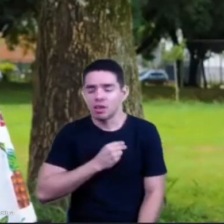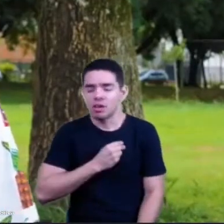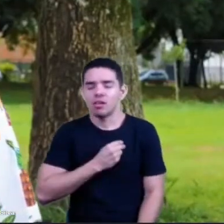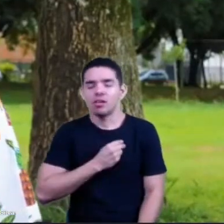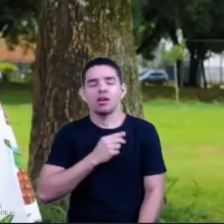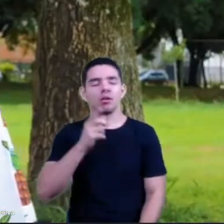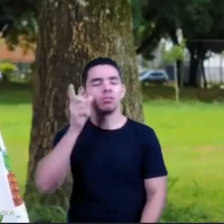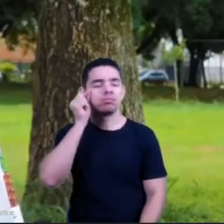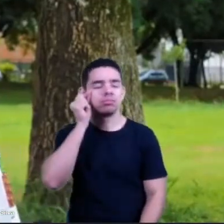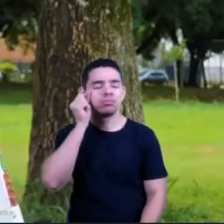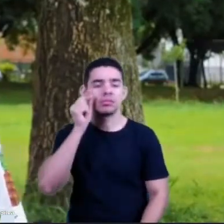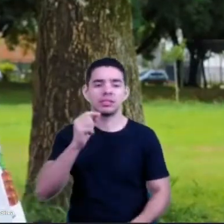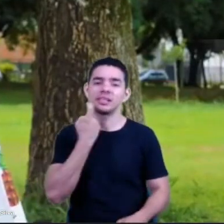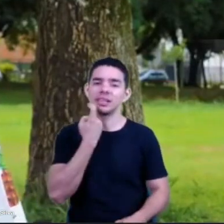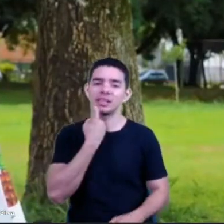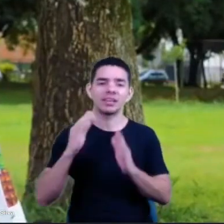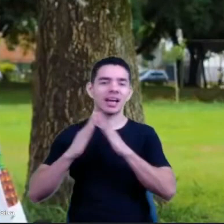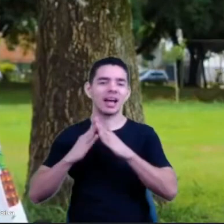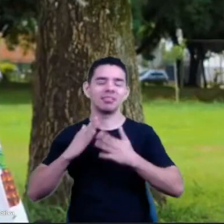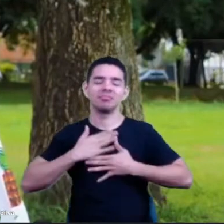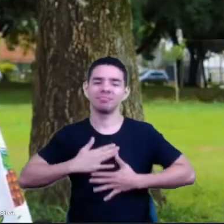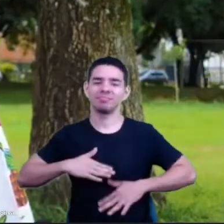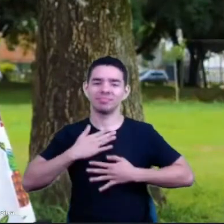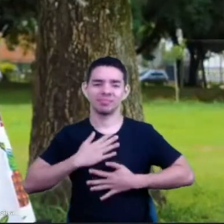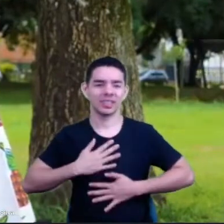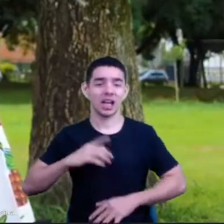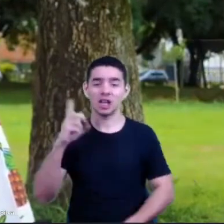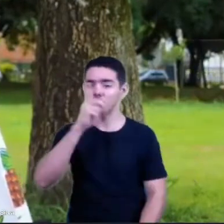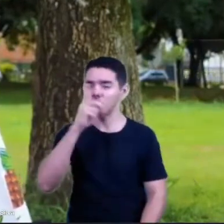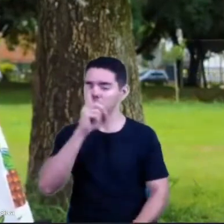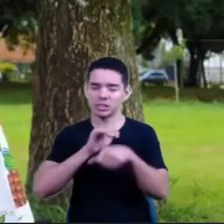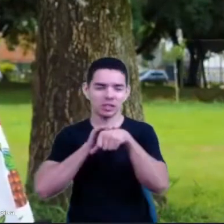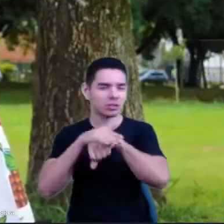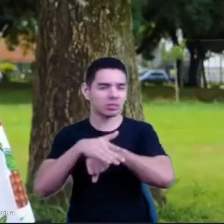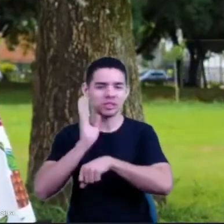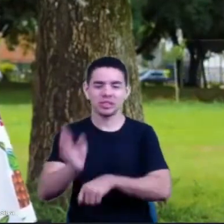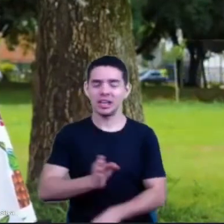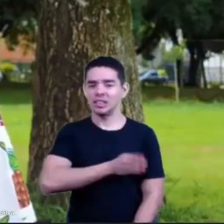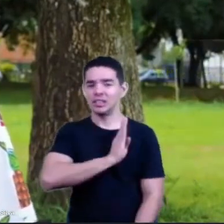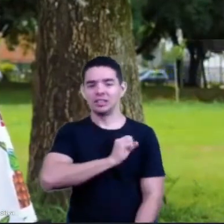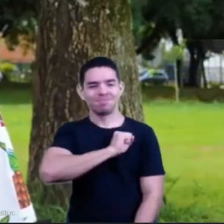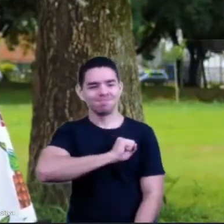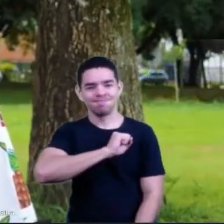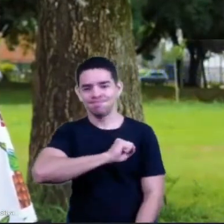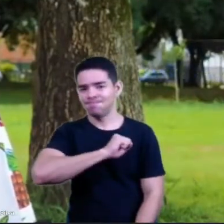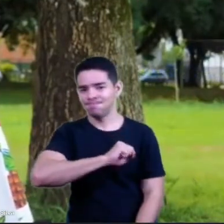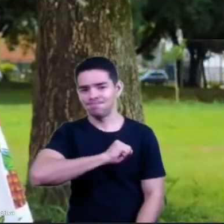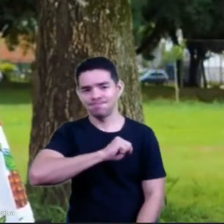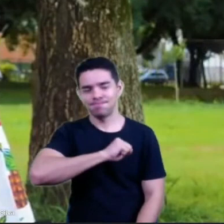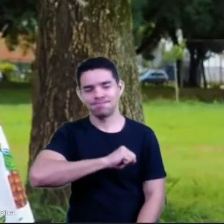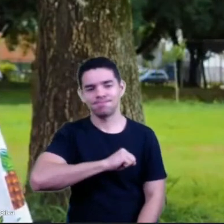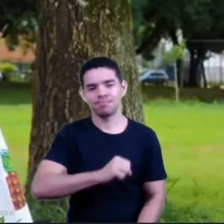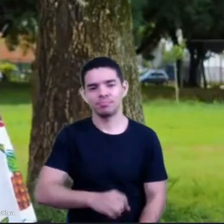alívio, sexta-feira, vou ficar em casa. Daí, chegava o domingo à noite, o coração já fazia assim, já ficava a